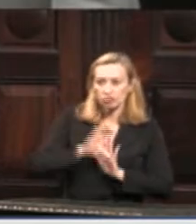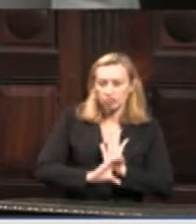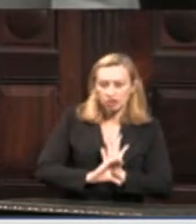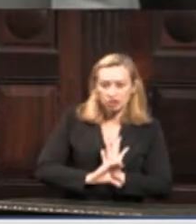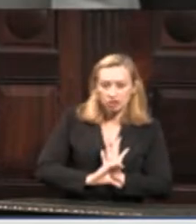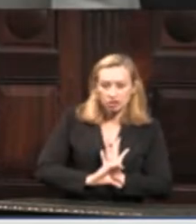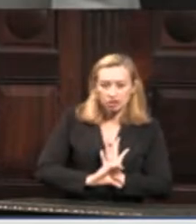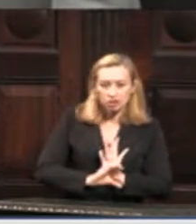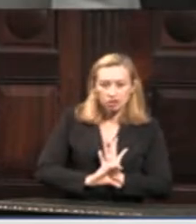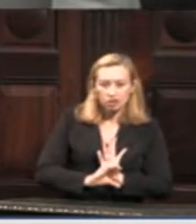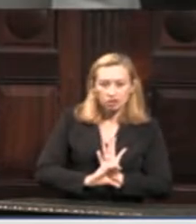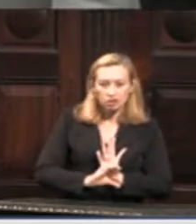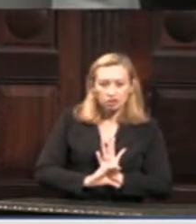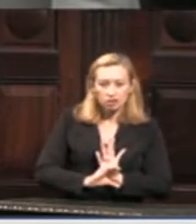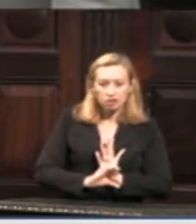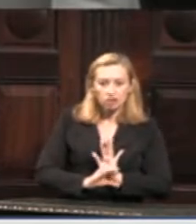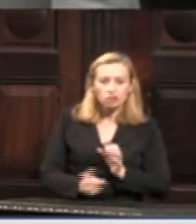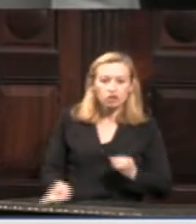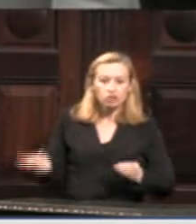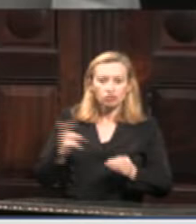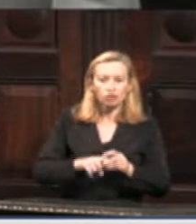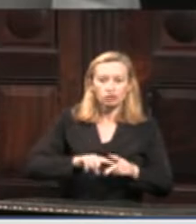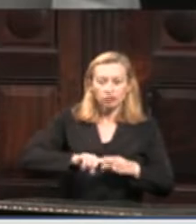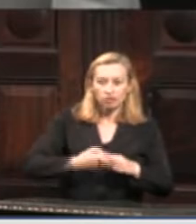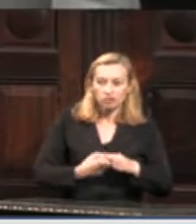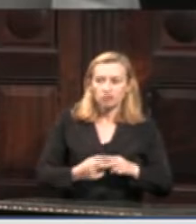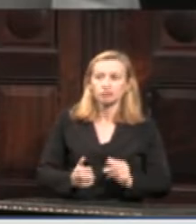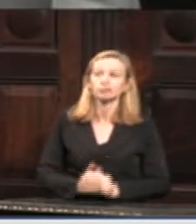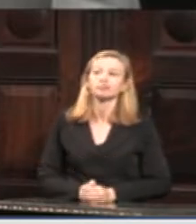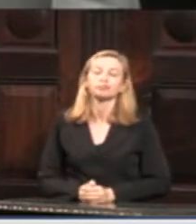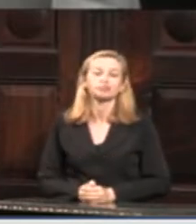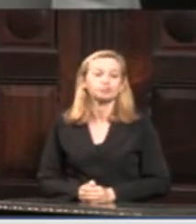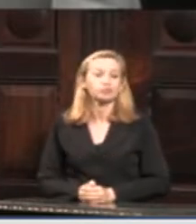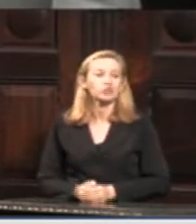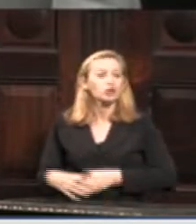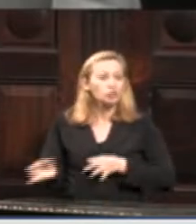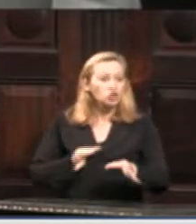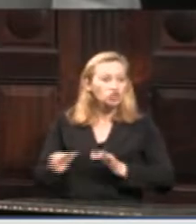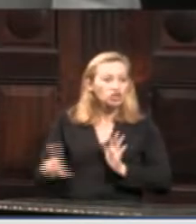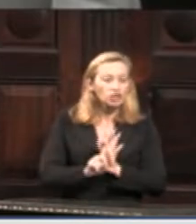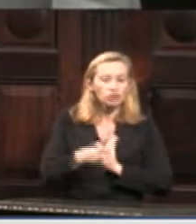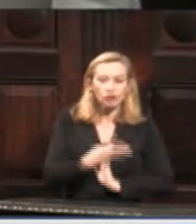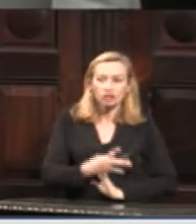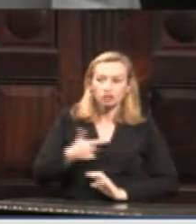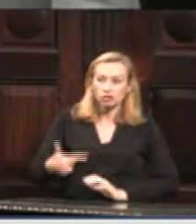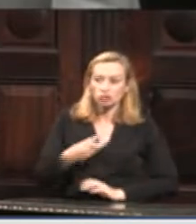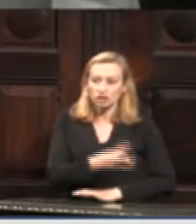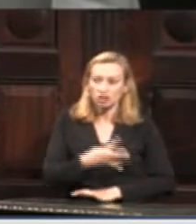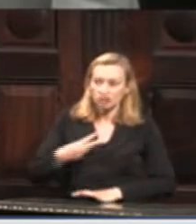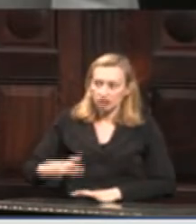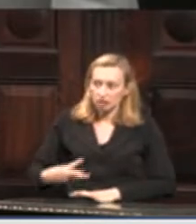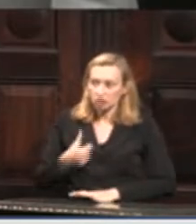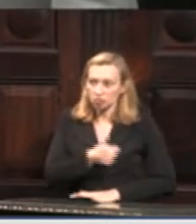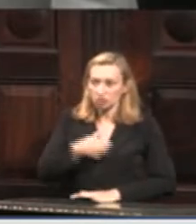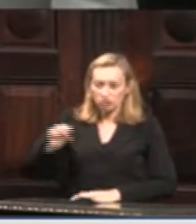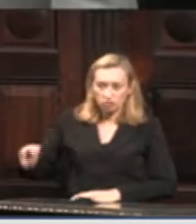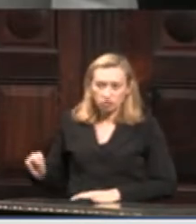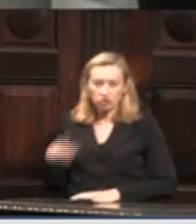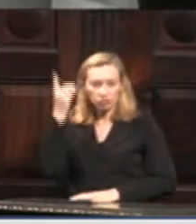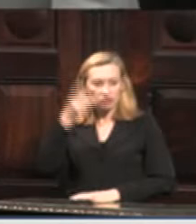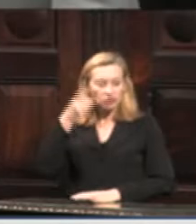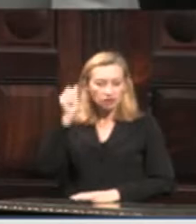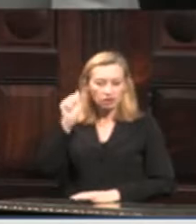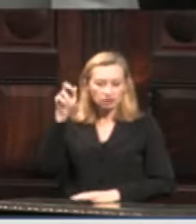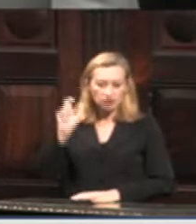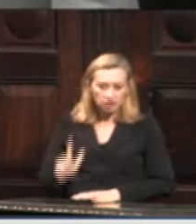emendas e retorna às comissões técnicas. Projeto de Lei 4243/2018, de autoria dos deputados